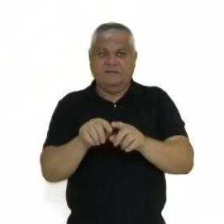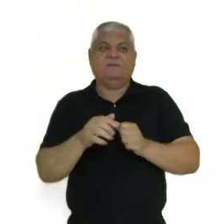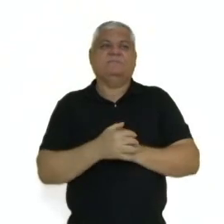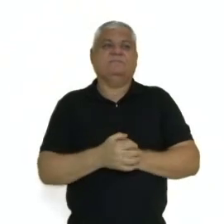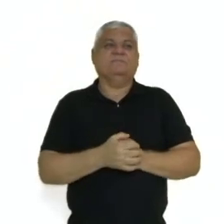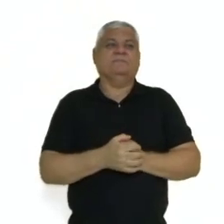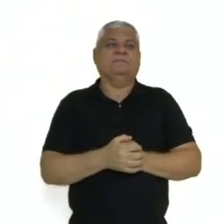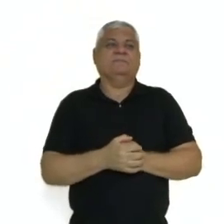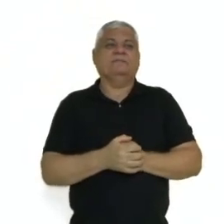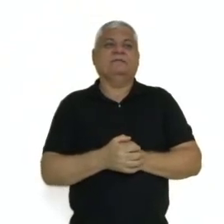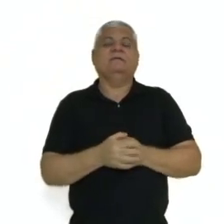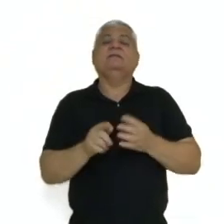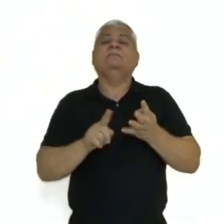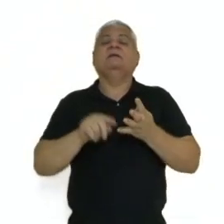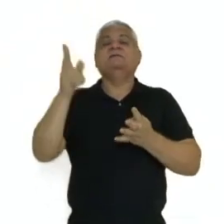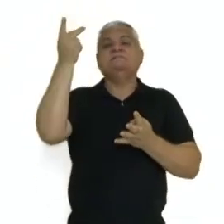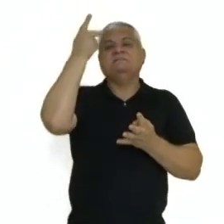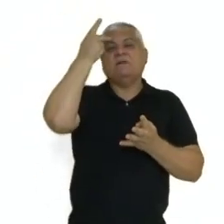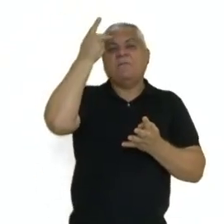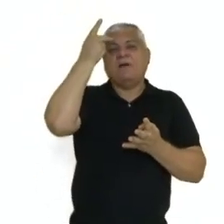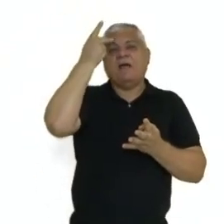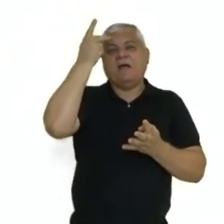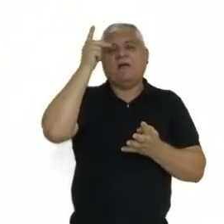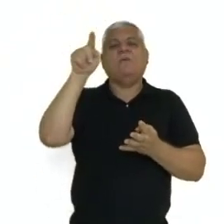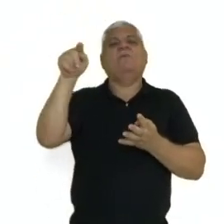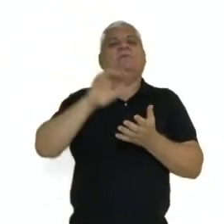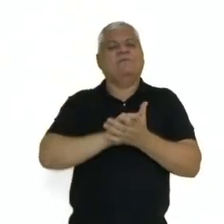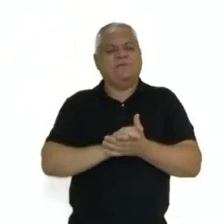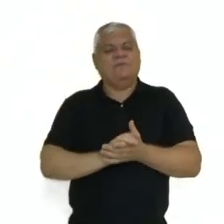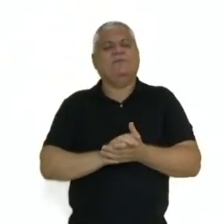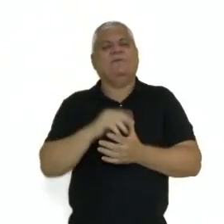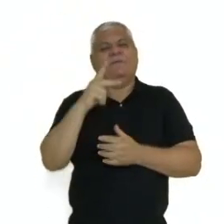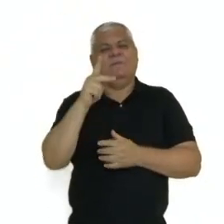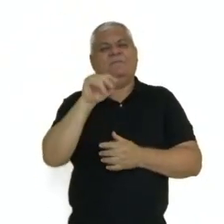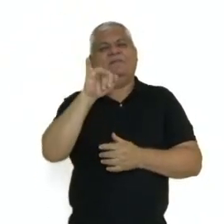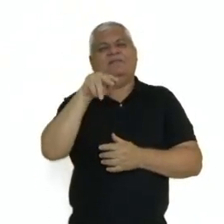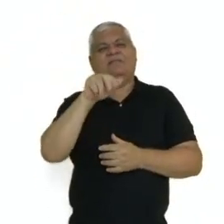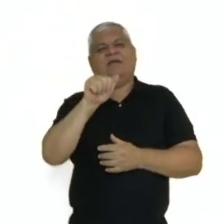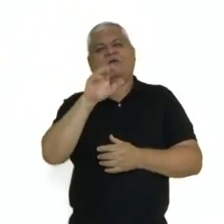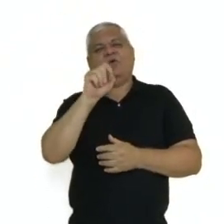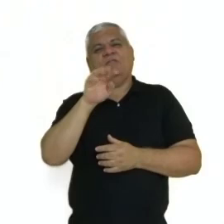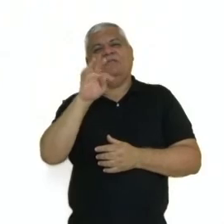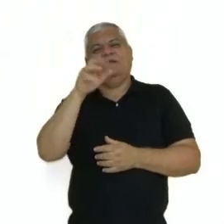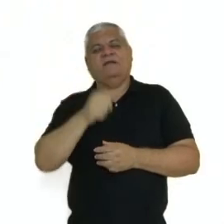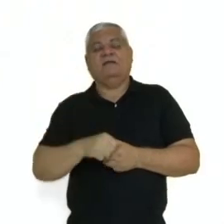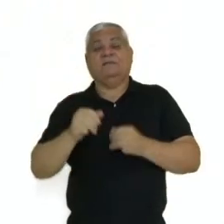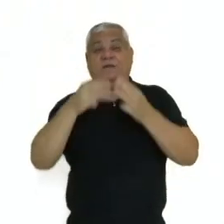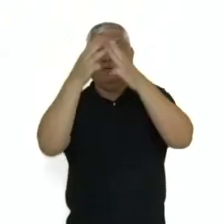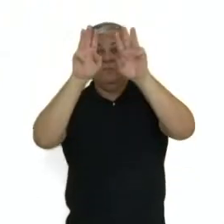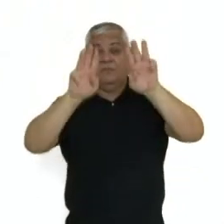www.transportal, né? A Pinacoteca do estado de São Paulo, o Museu de Ciências e